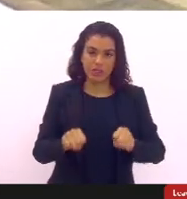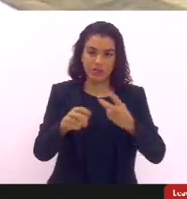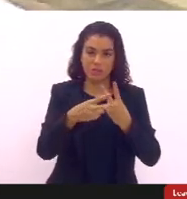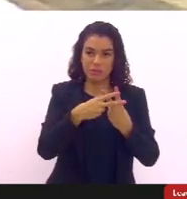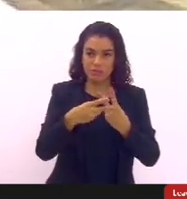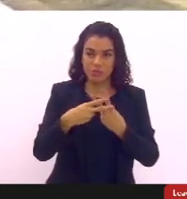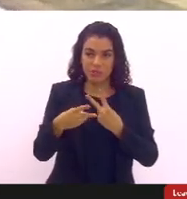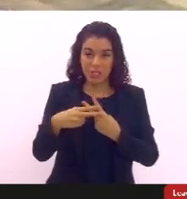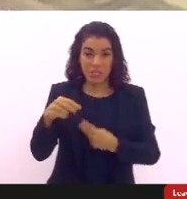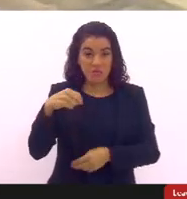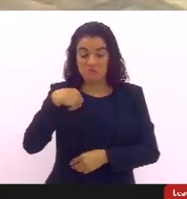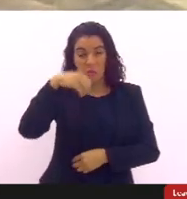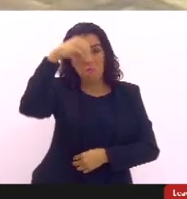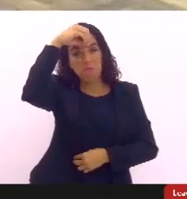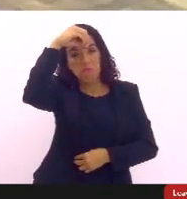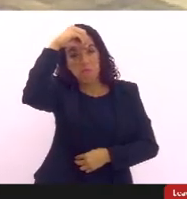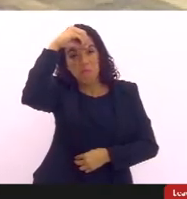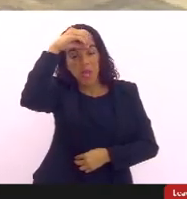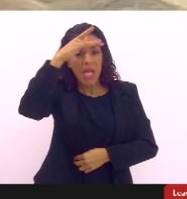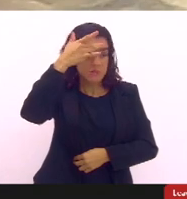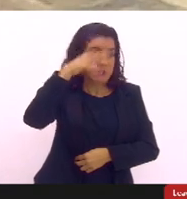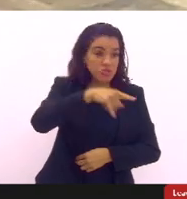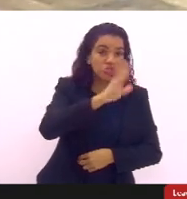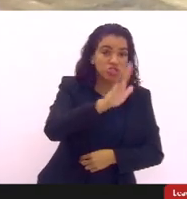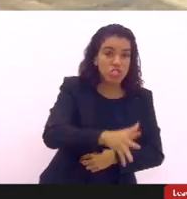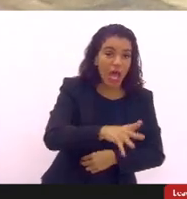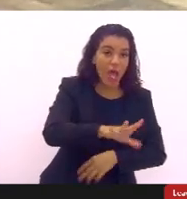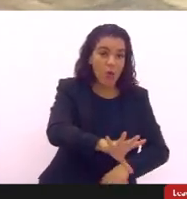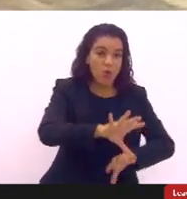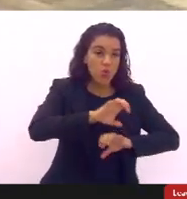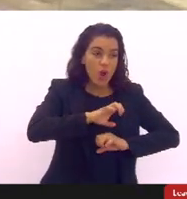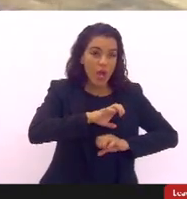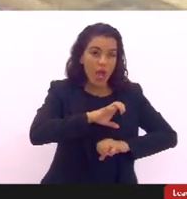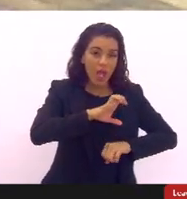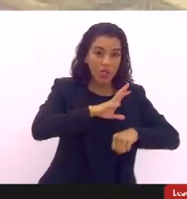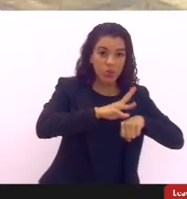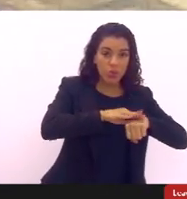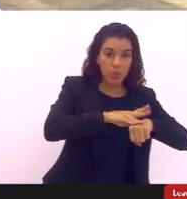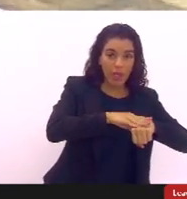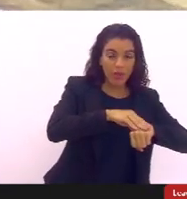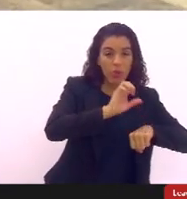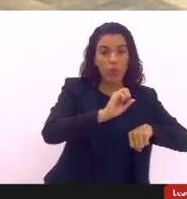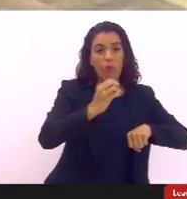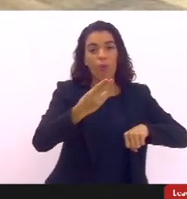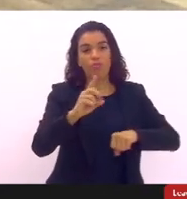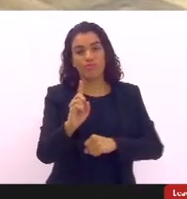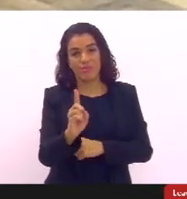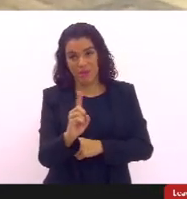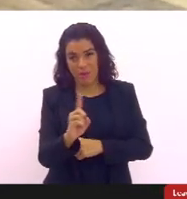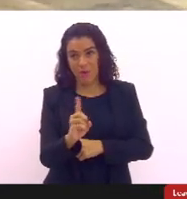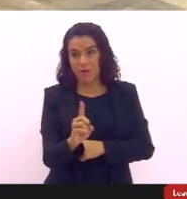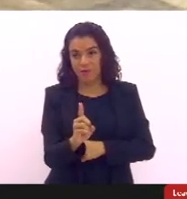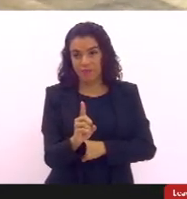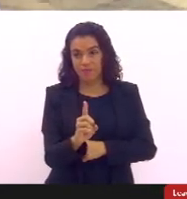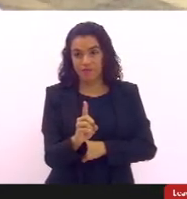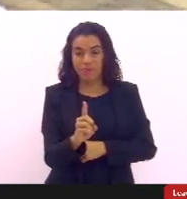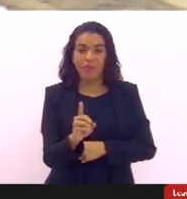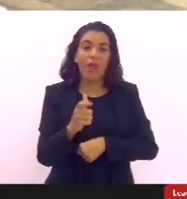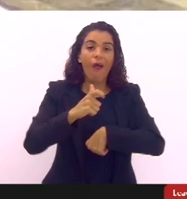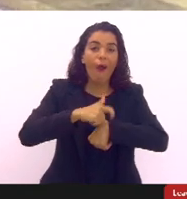Não sabemos se essas pessoas já entram com a doença ou não. Então, a gente